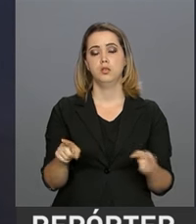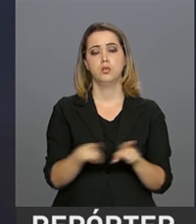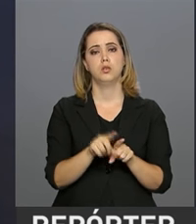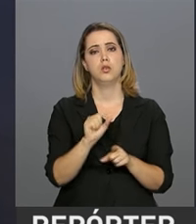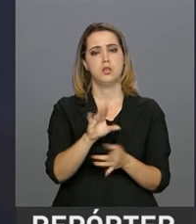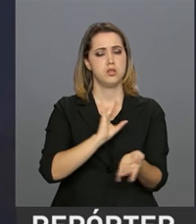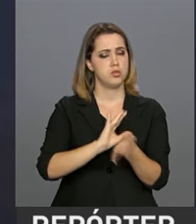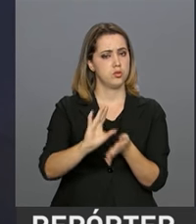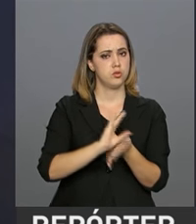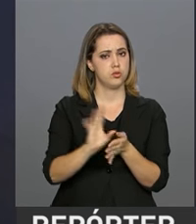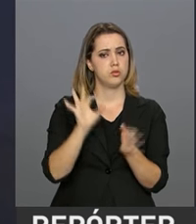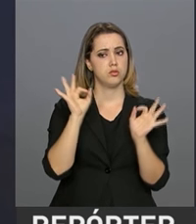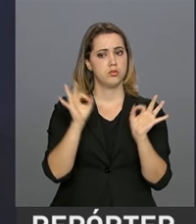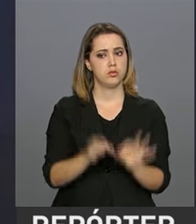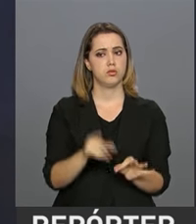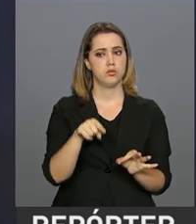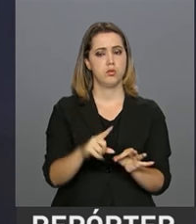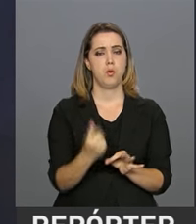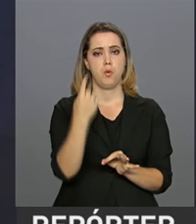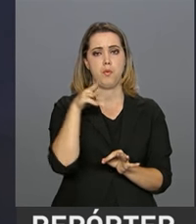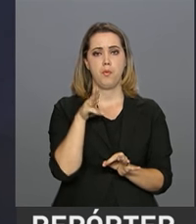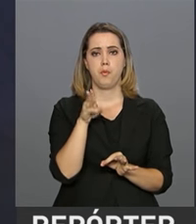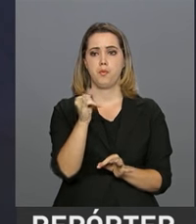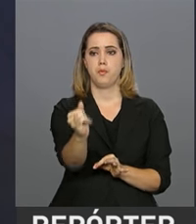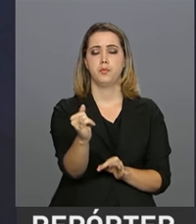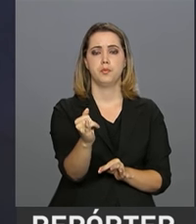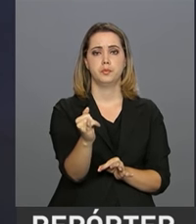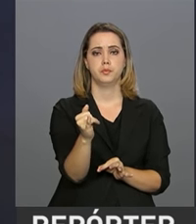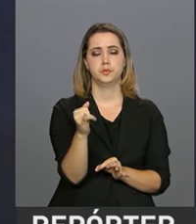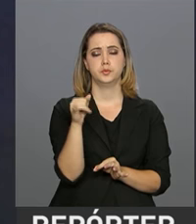Este montante faz parte de uma verba de